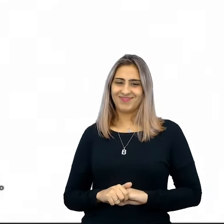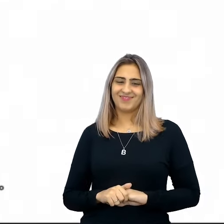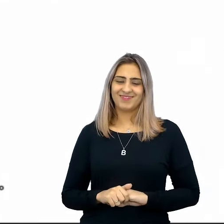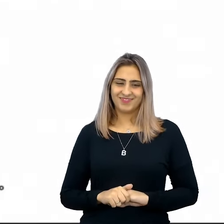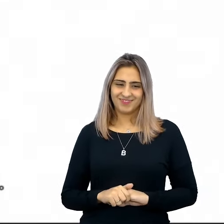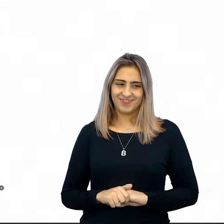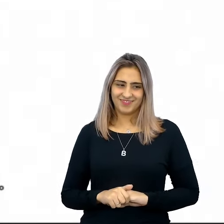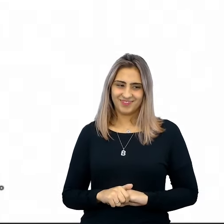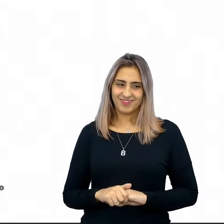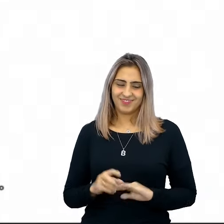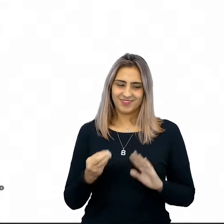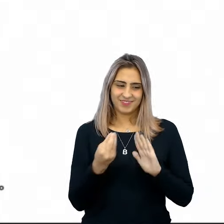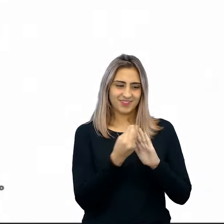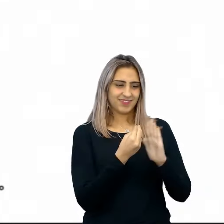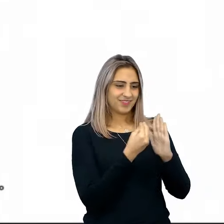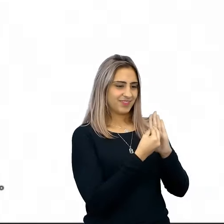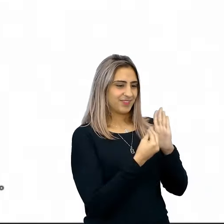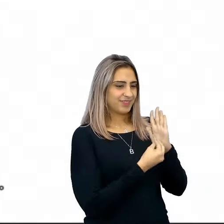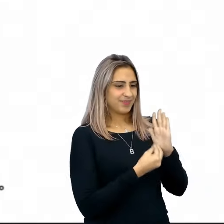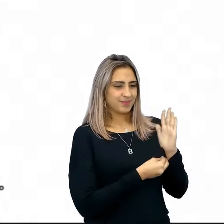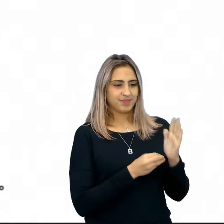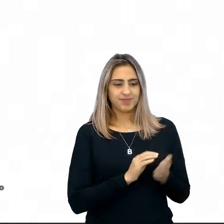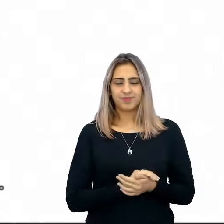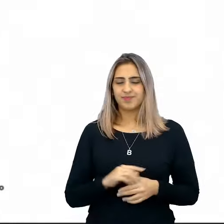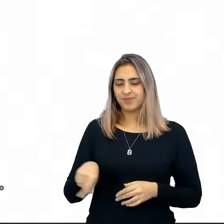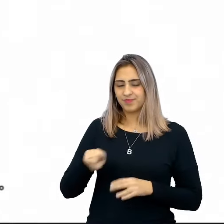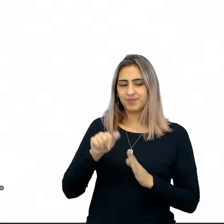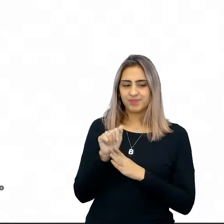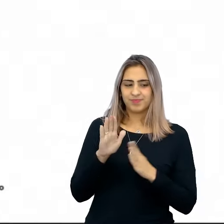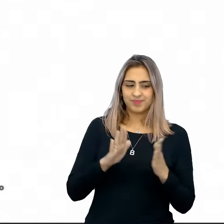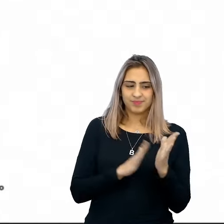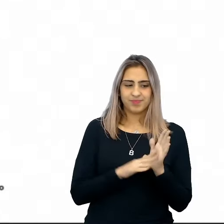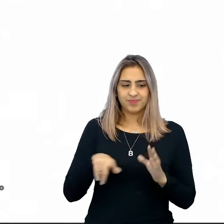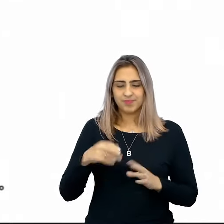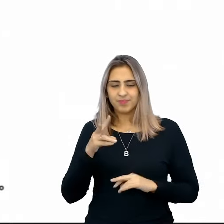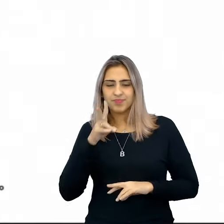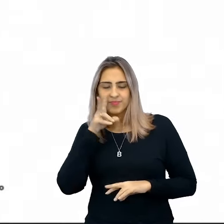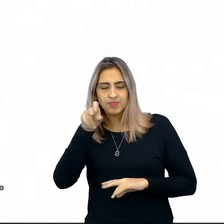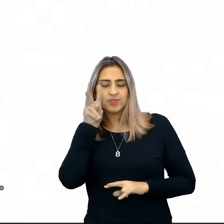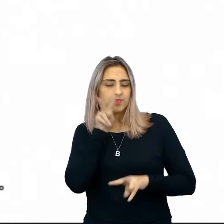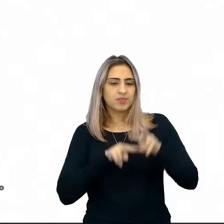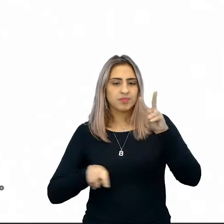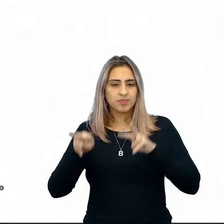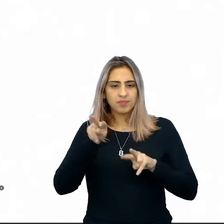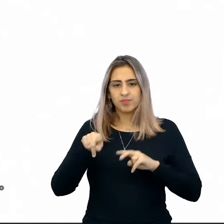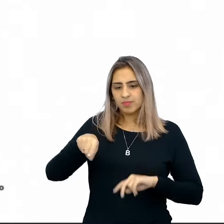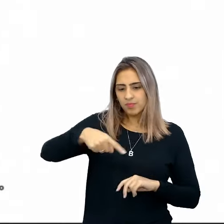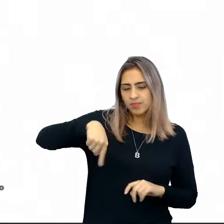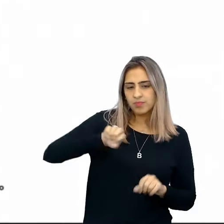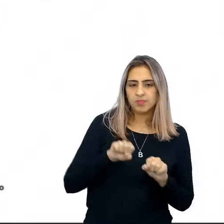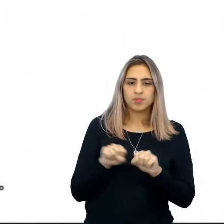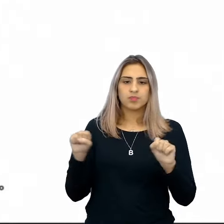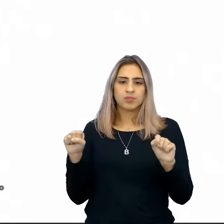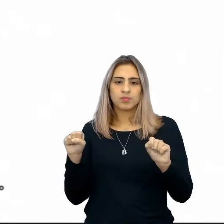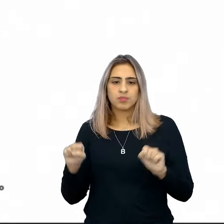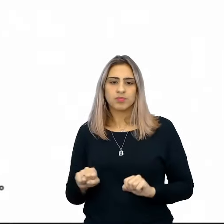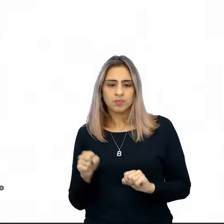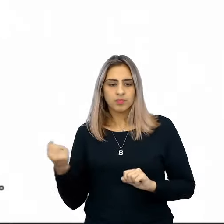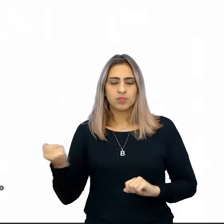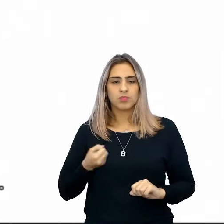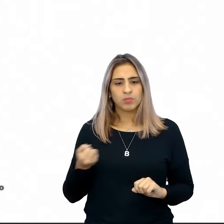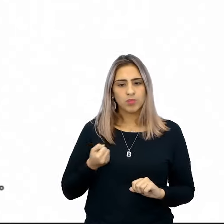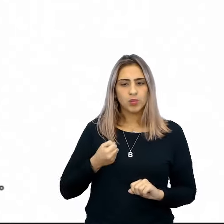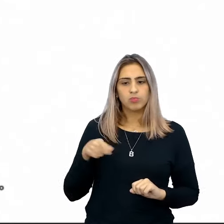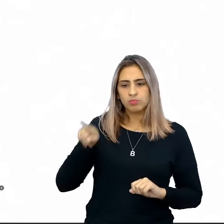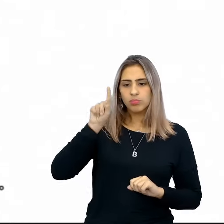perceber, essas atividades, né, ela traz como um ponto forte a observação desse sistema de numeração decimal, né, que